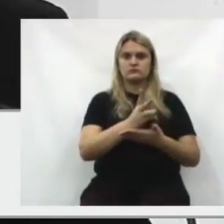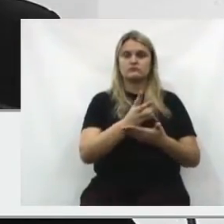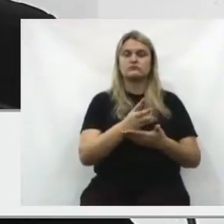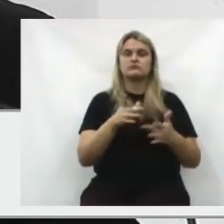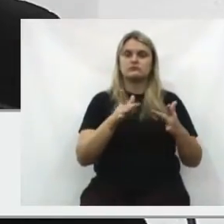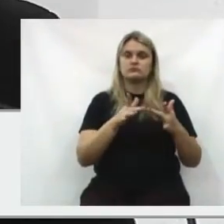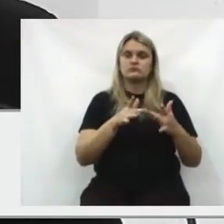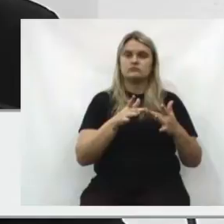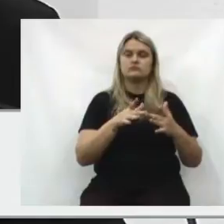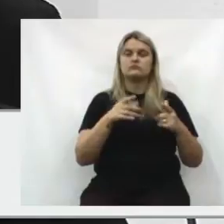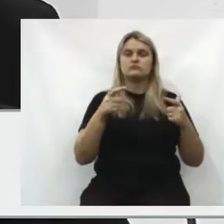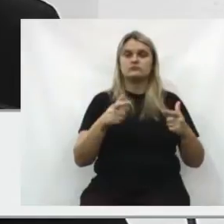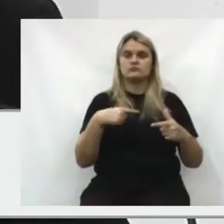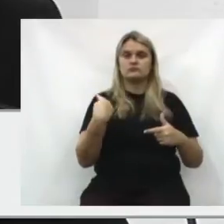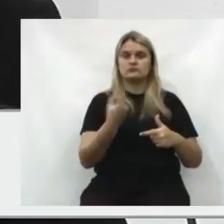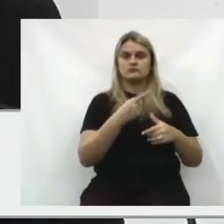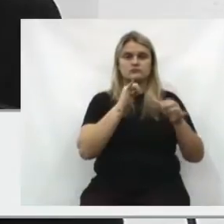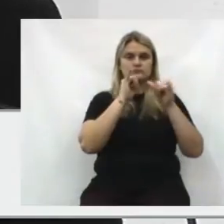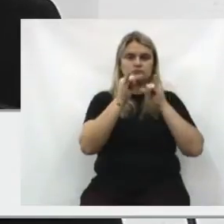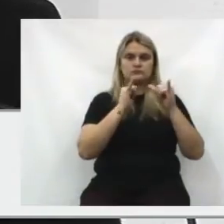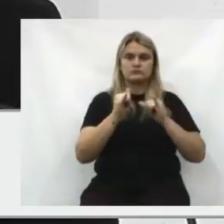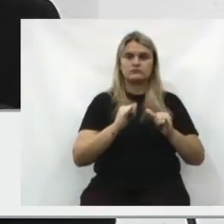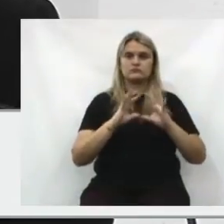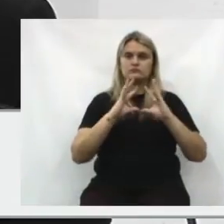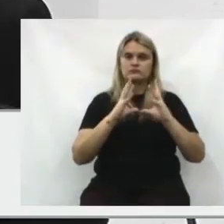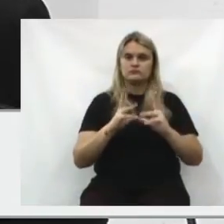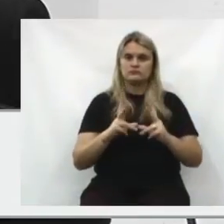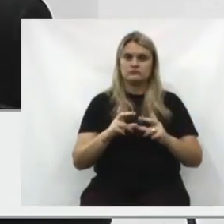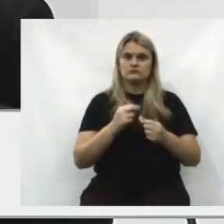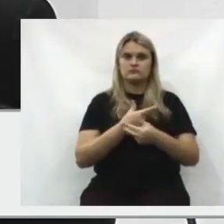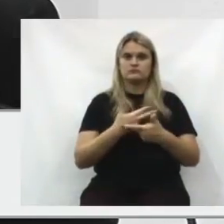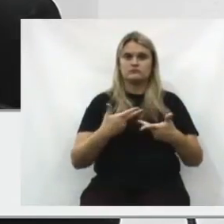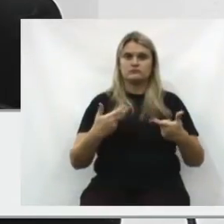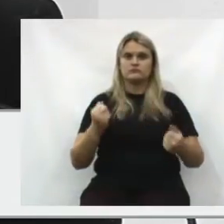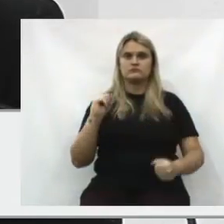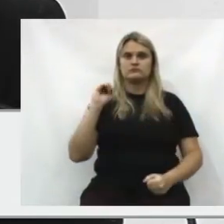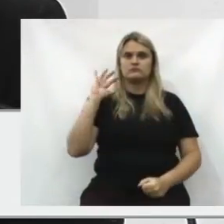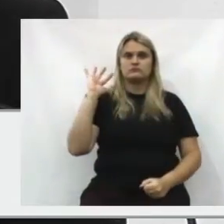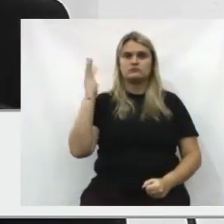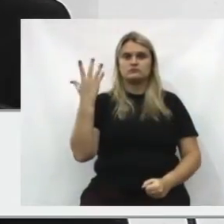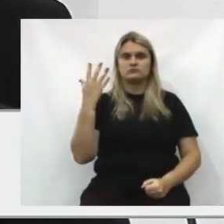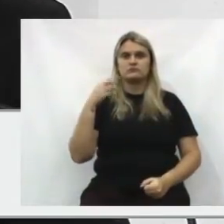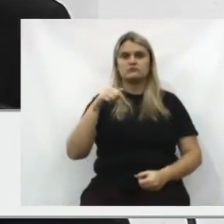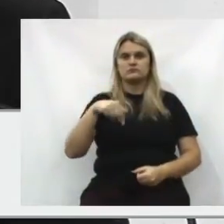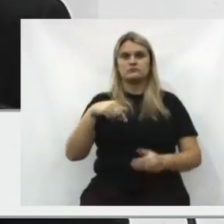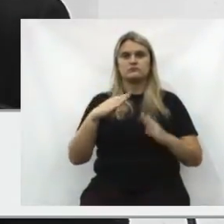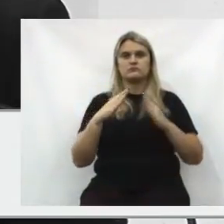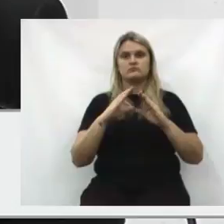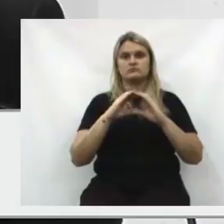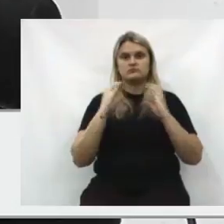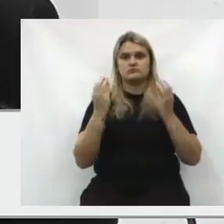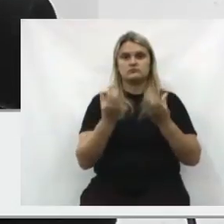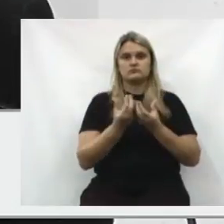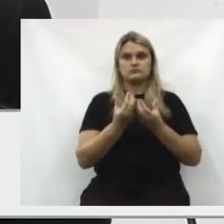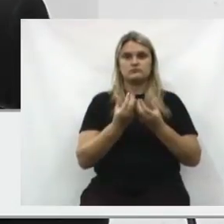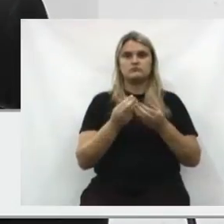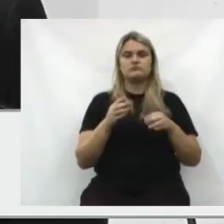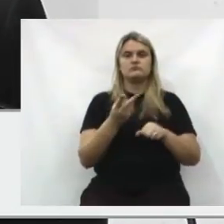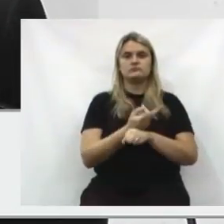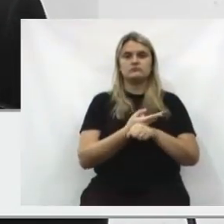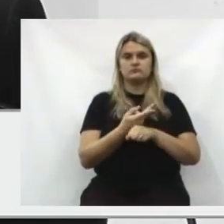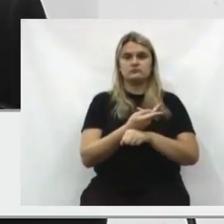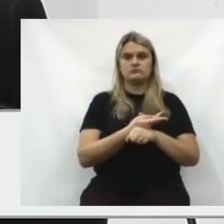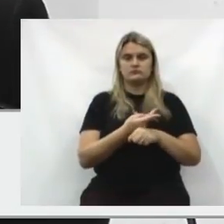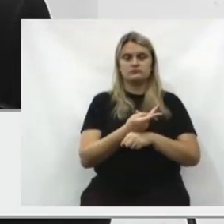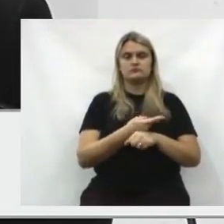com eles diretamente, e aonde nós repassamos as coisas que estão acontecendo aqui nesta